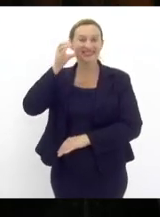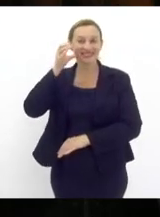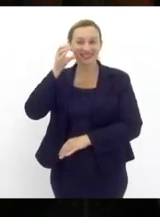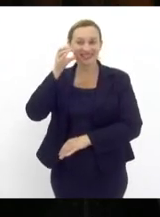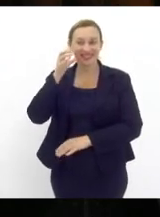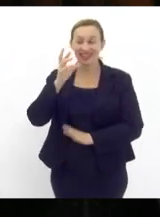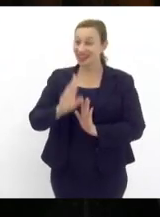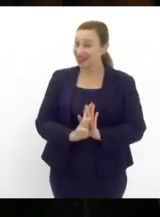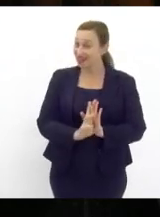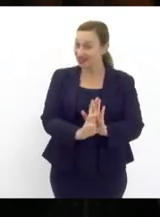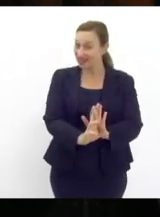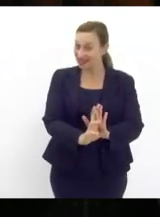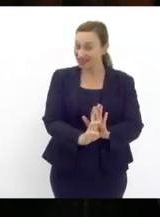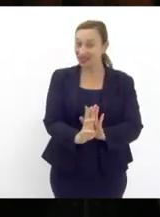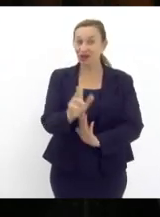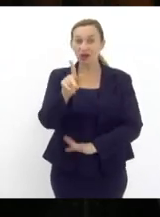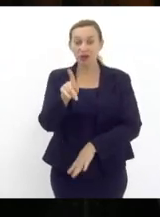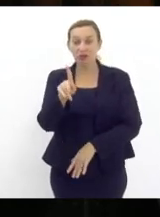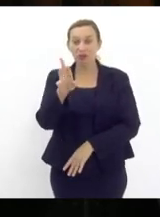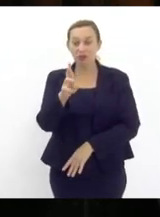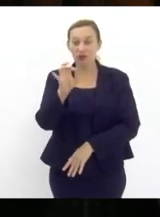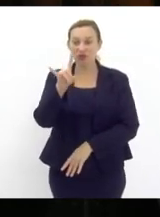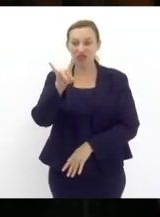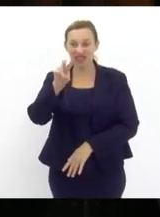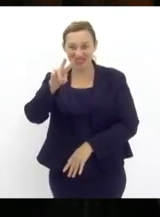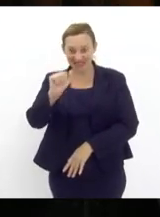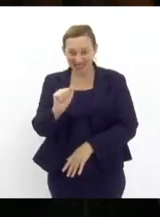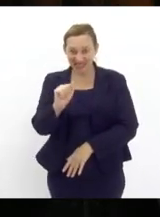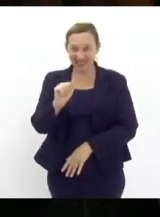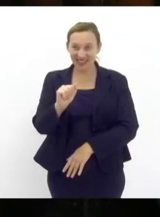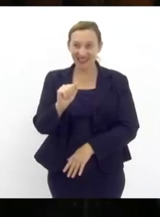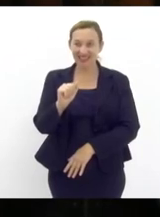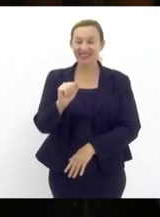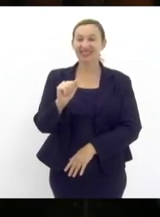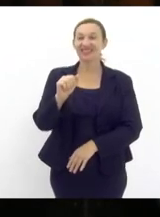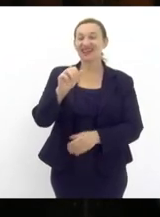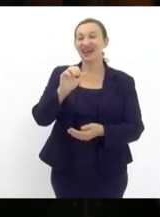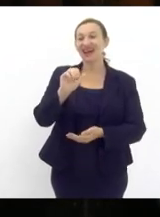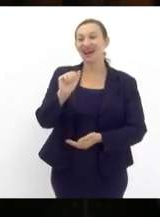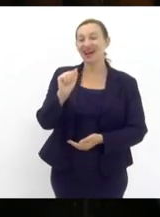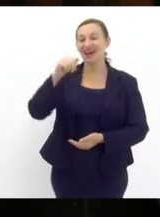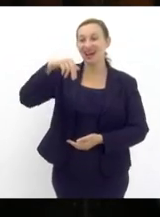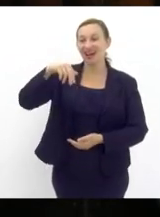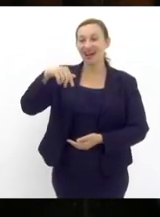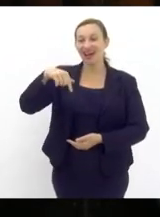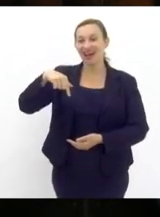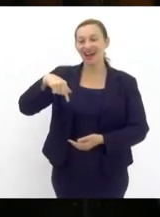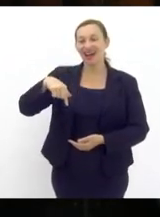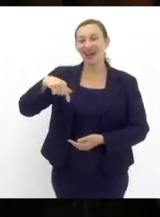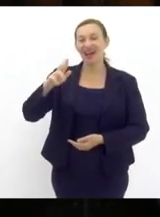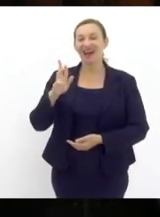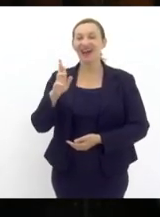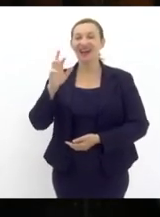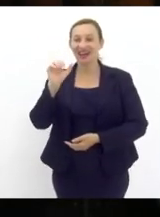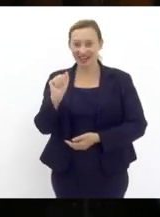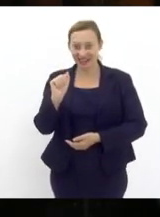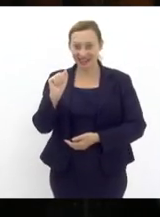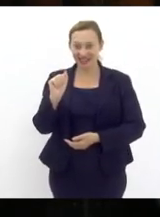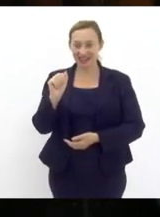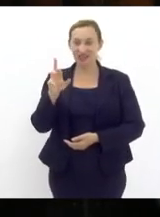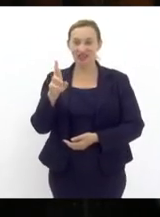a Província de Angra dos Reis é quase um país independente quase um país independente